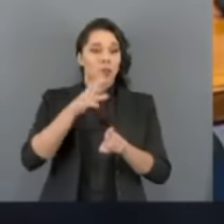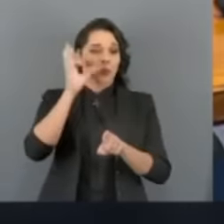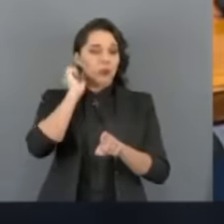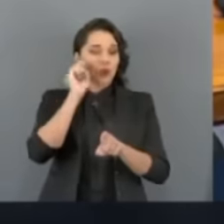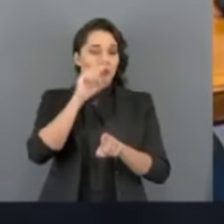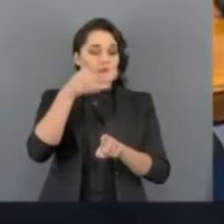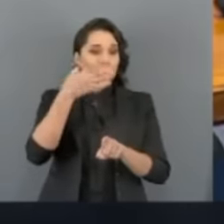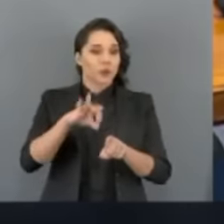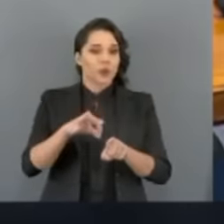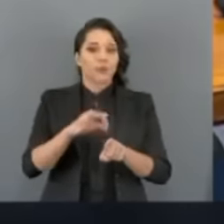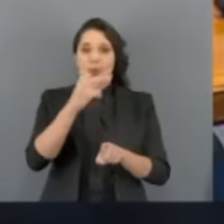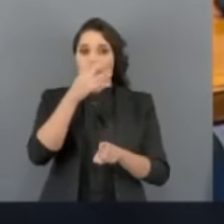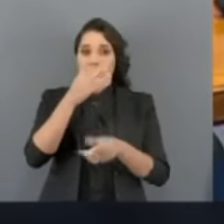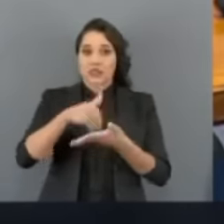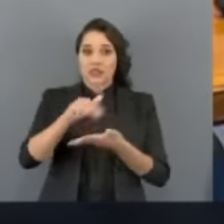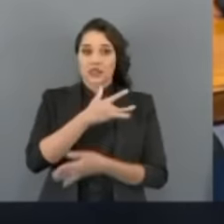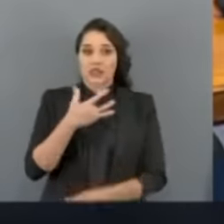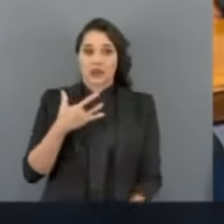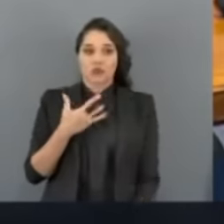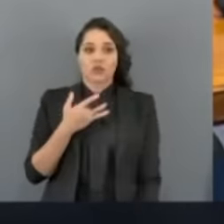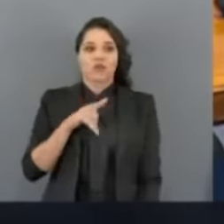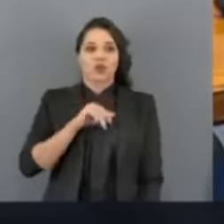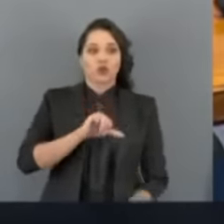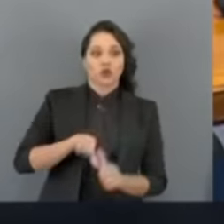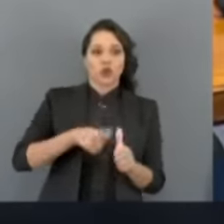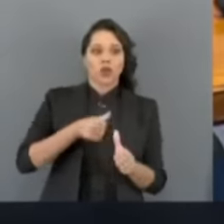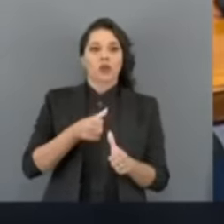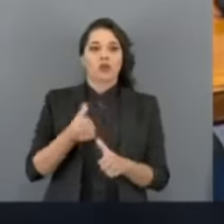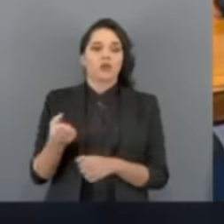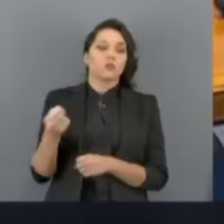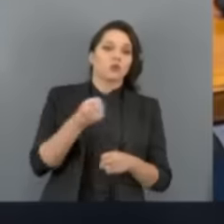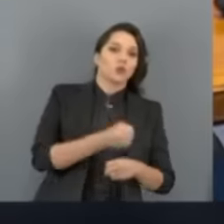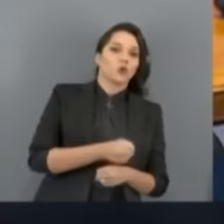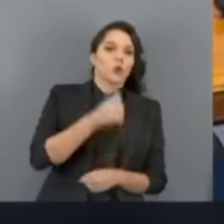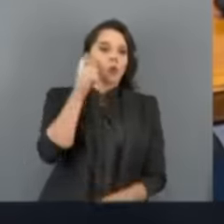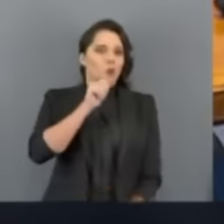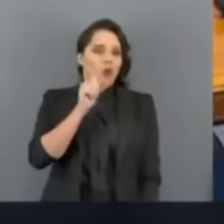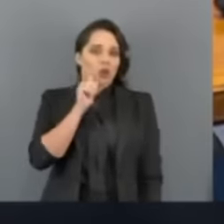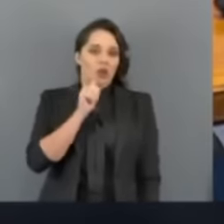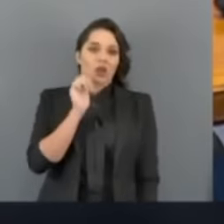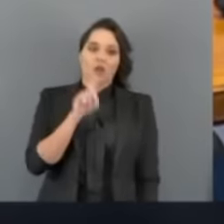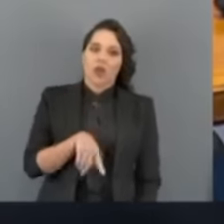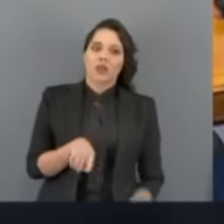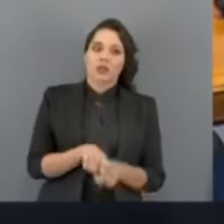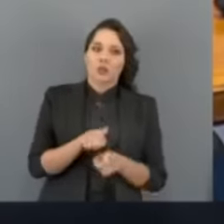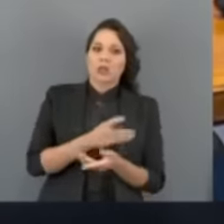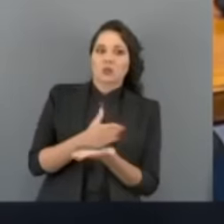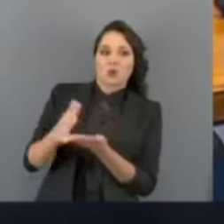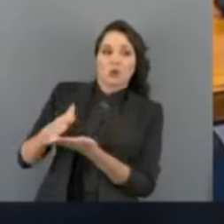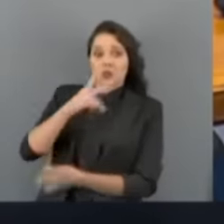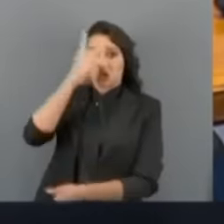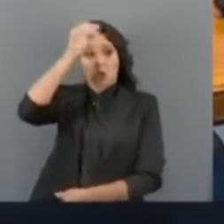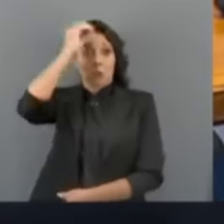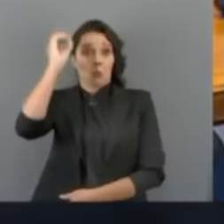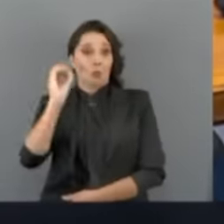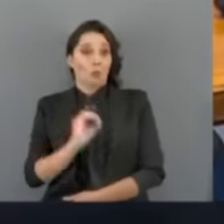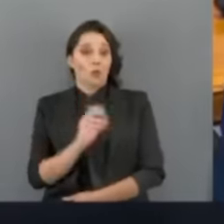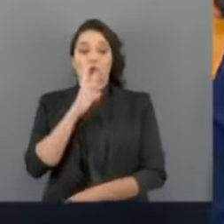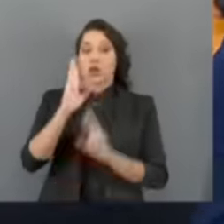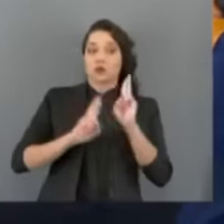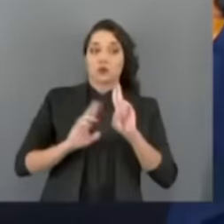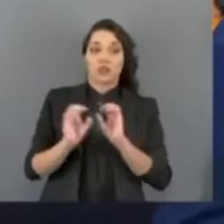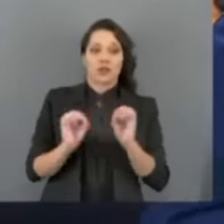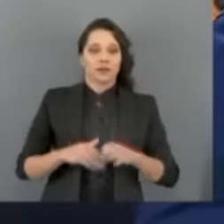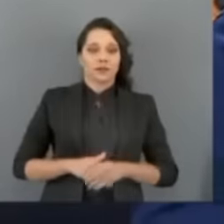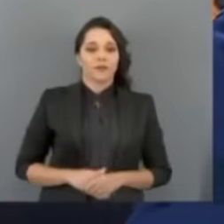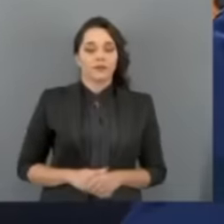confirmar. Parece que o secretário de saúde foi trocado, colocaram uma mulher agora. É uma forma que eles têm até de dar uma abafada, porque quem está lá não sabe nada, não sabe responder nada. Então,